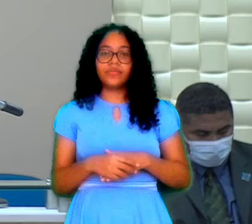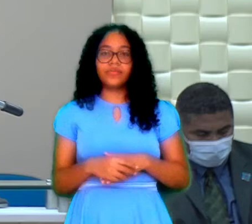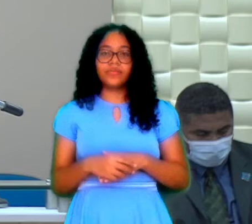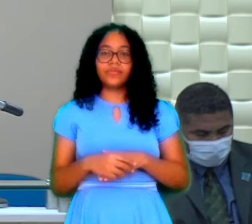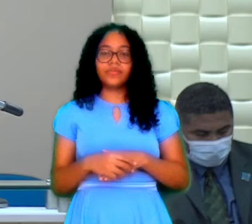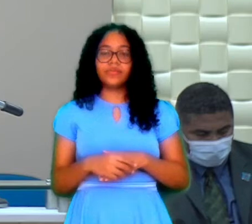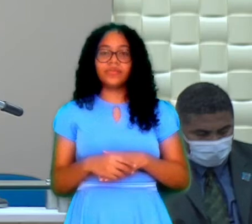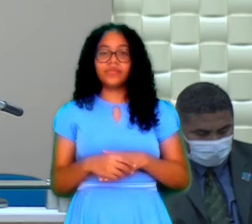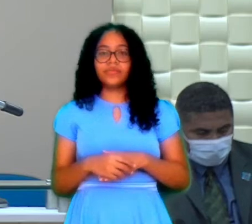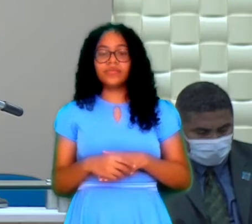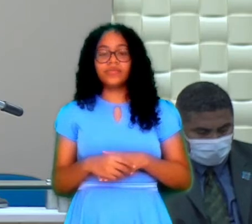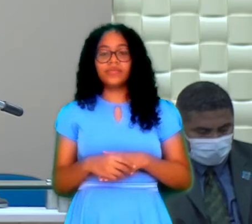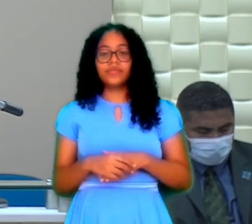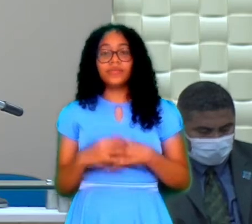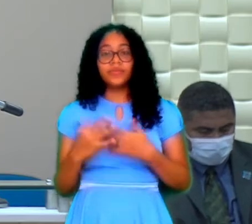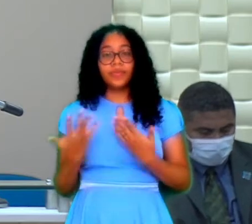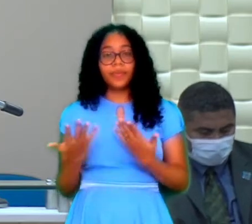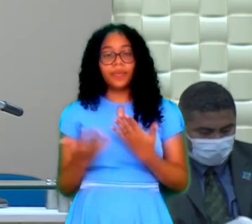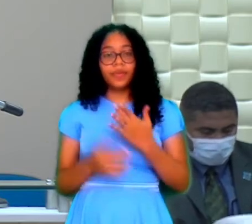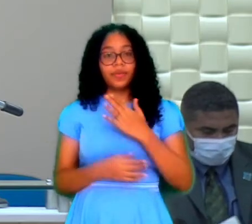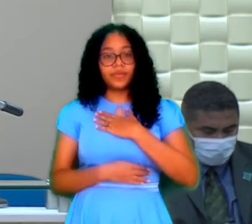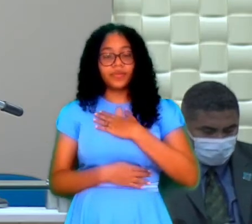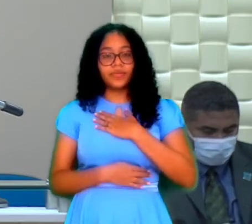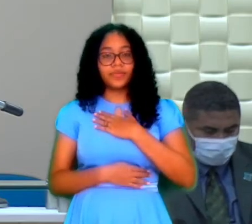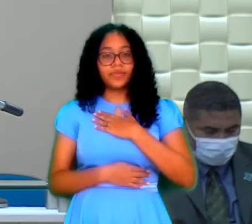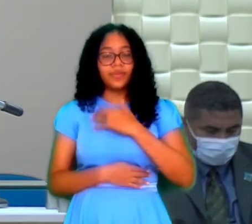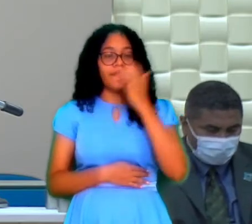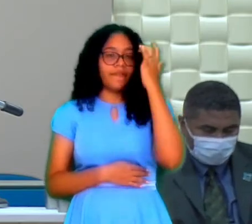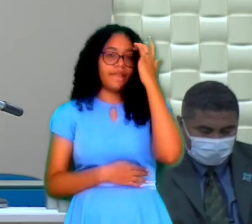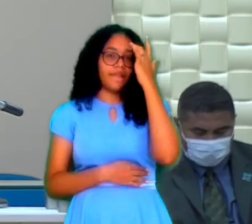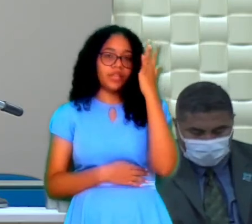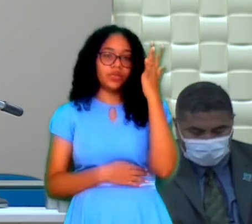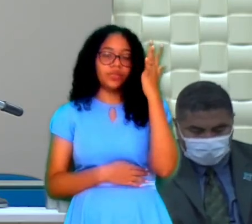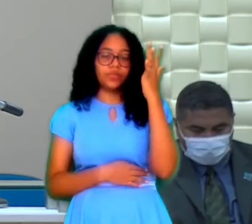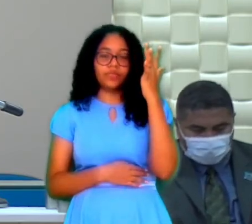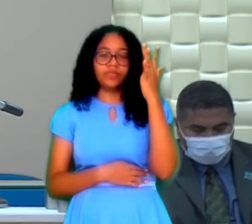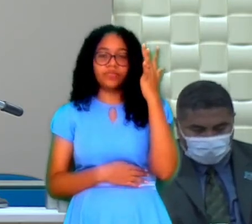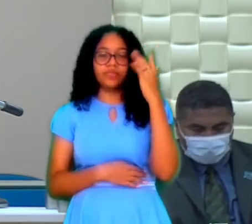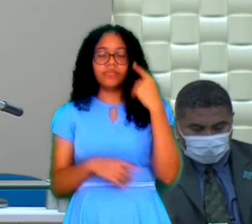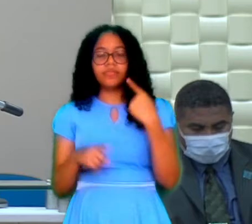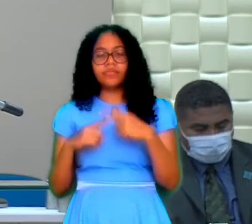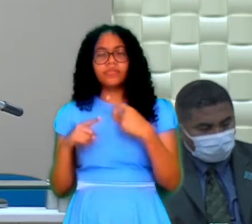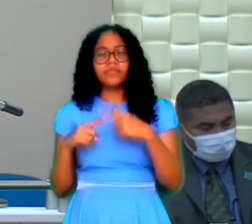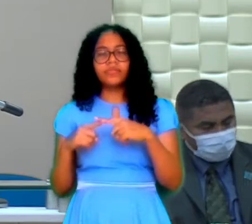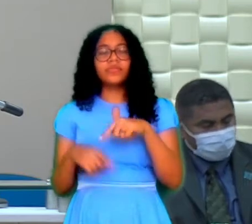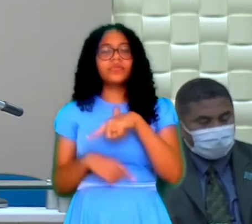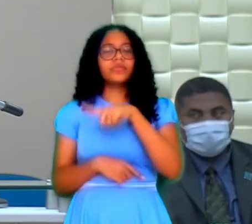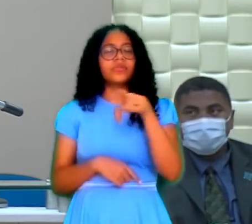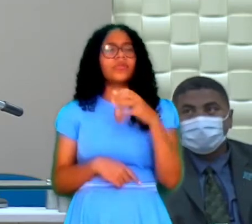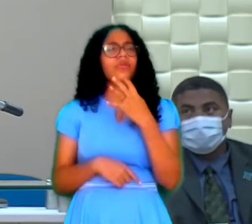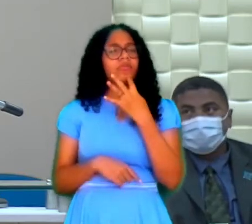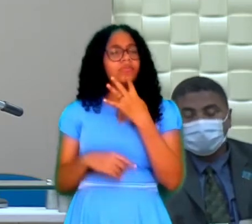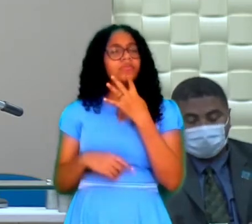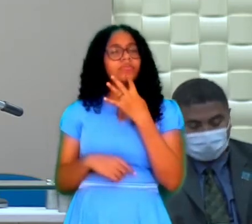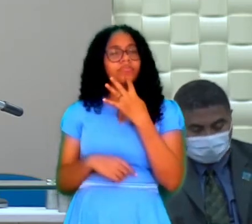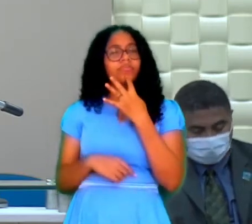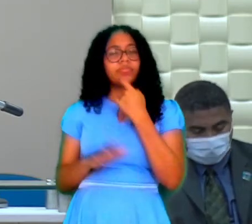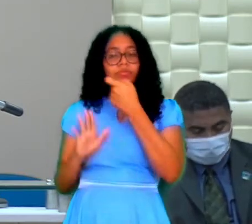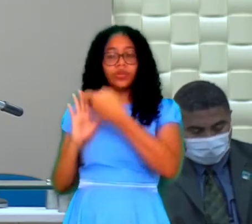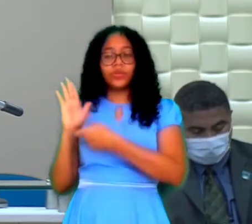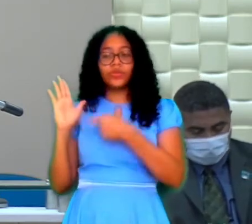é, para mim, mais fácil, porque os irmãos já conhecem bem a história,